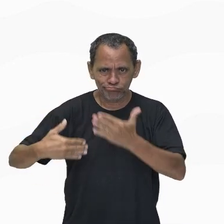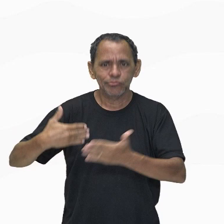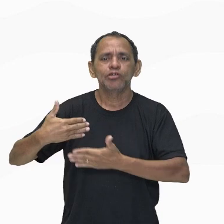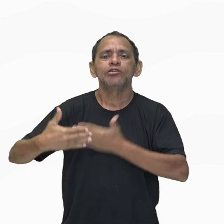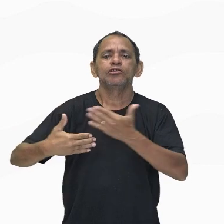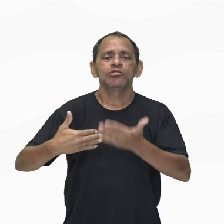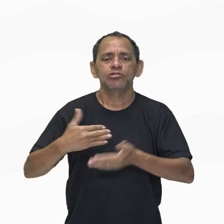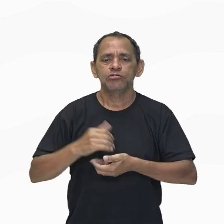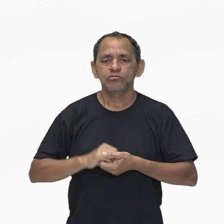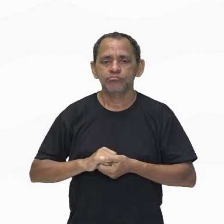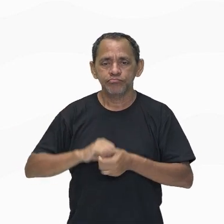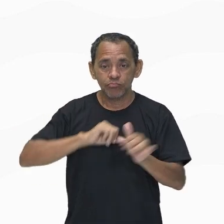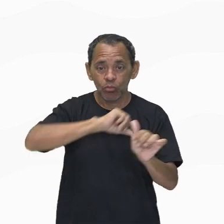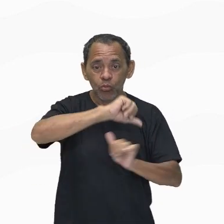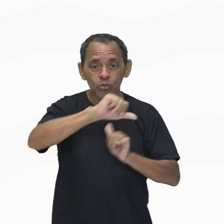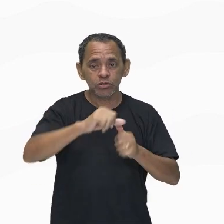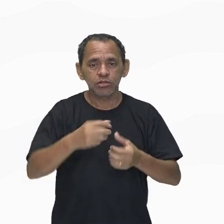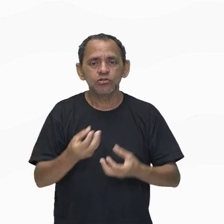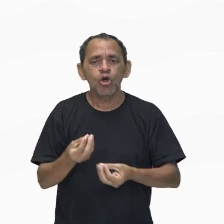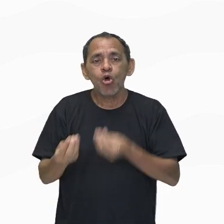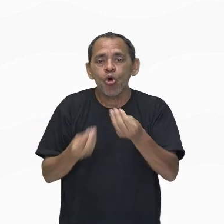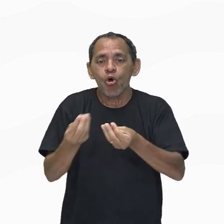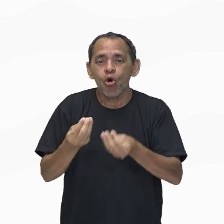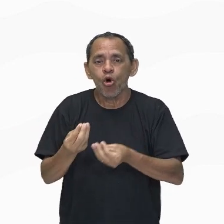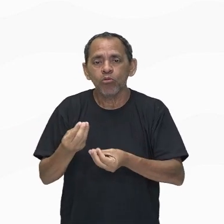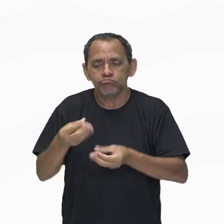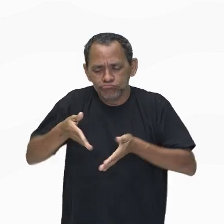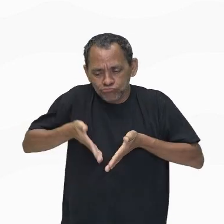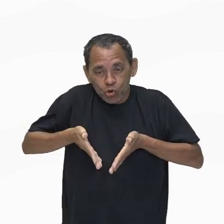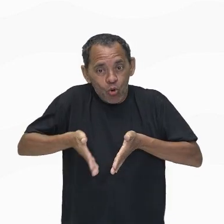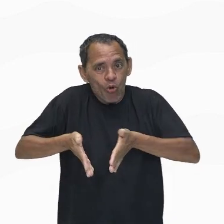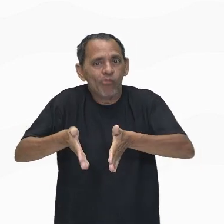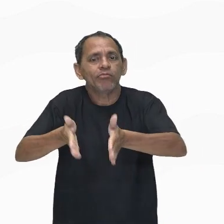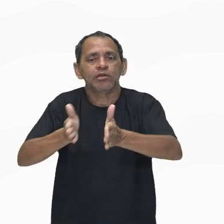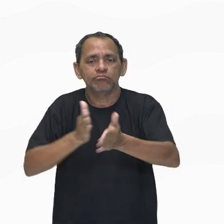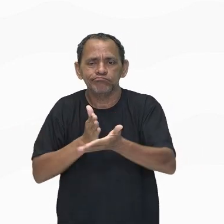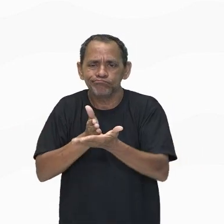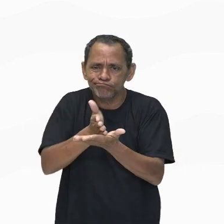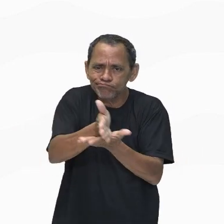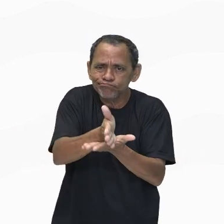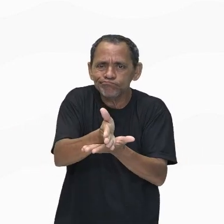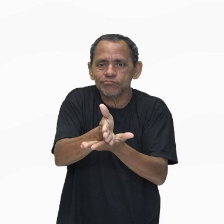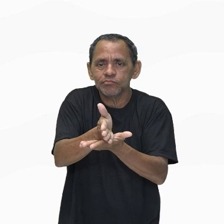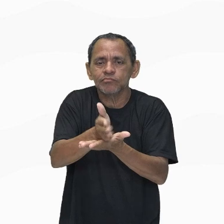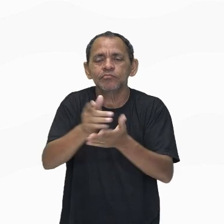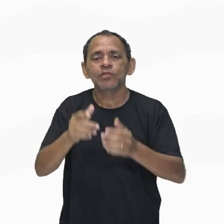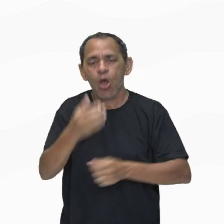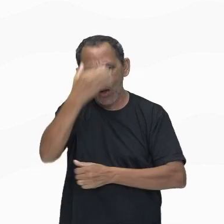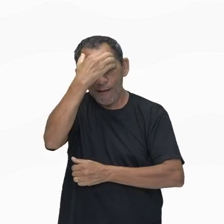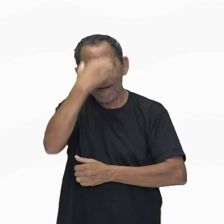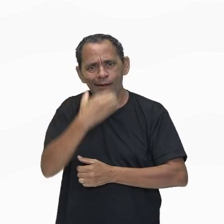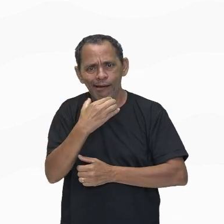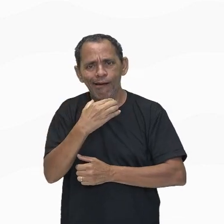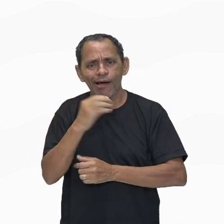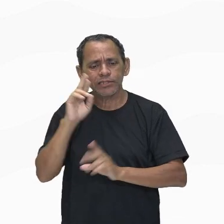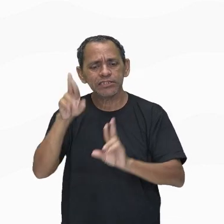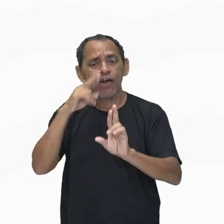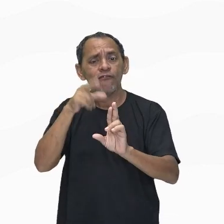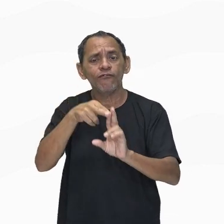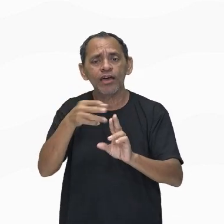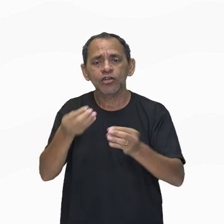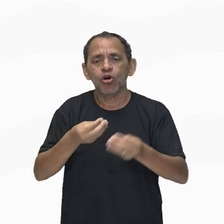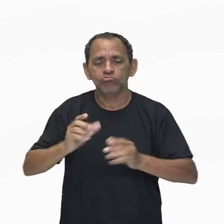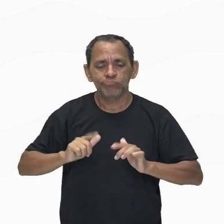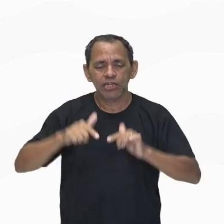de quem somos e o caminho que escolhemos seguir. O caráter se refere às atitudes e